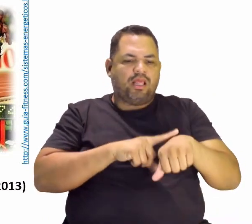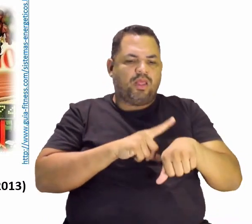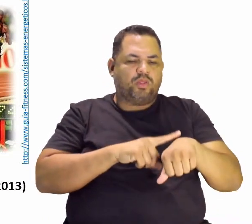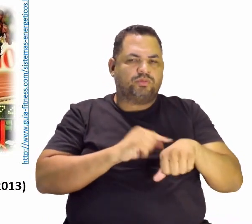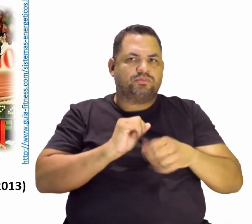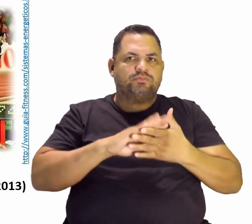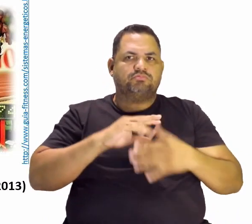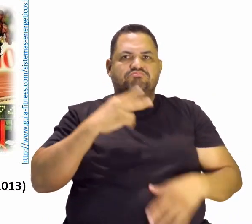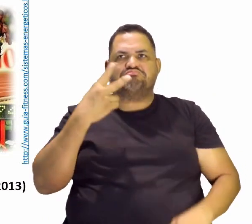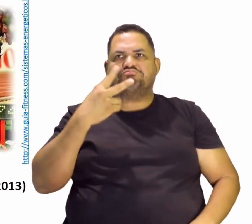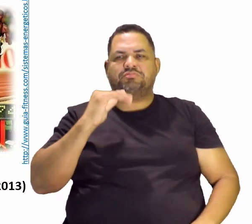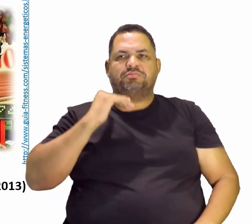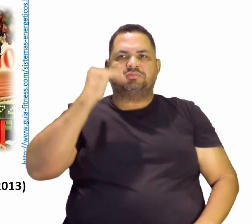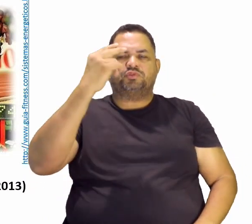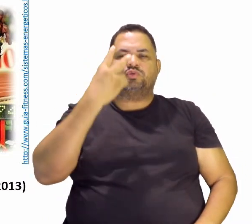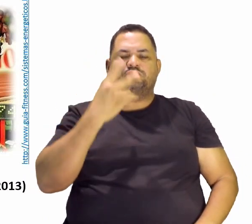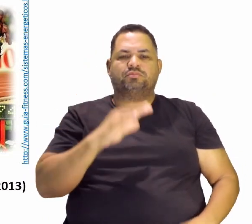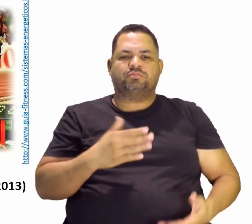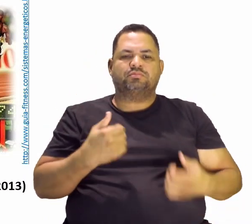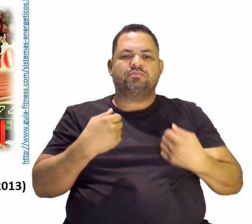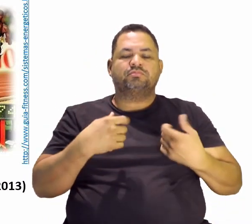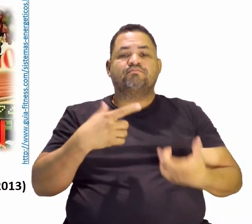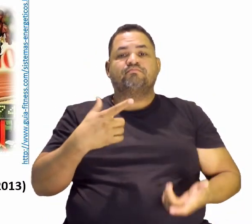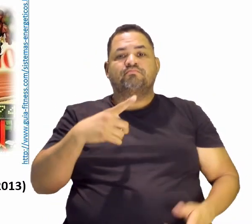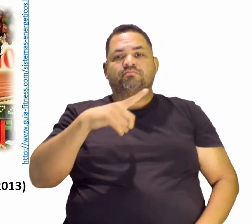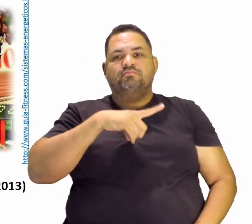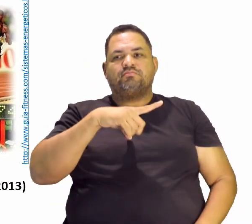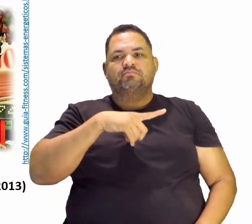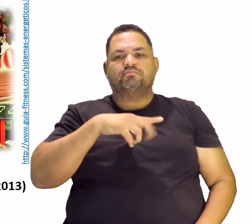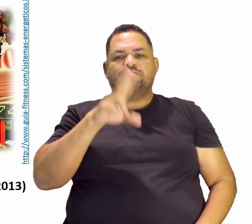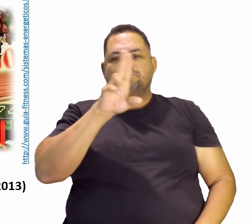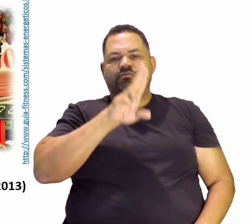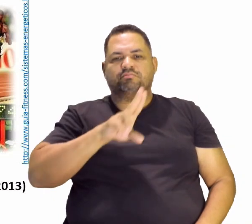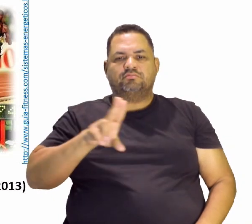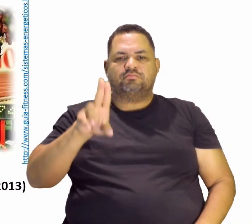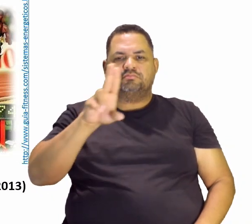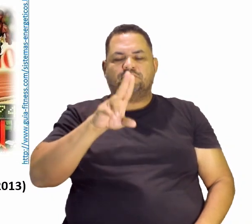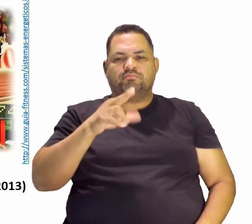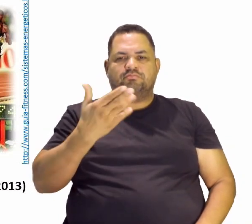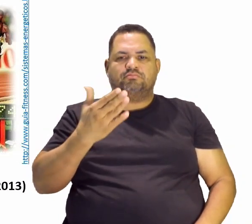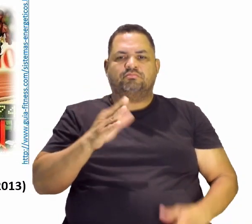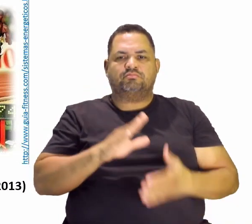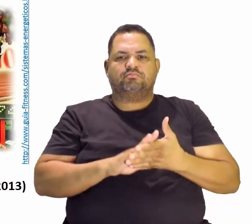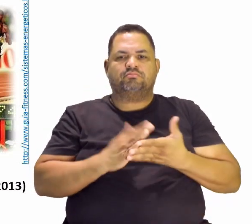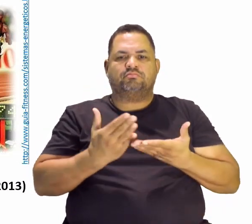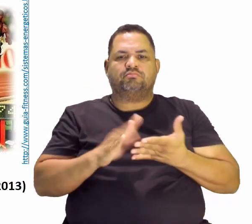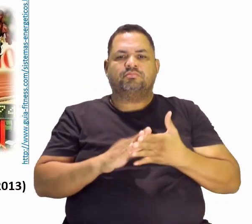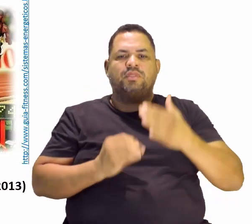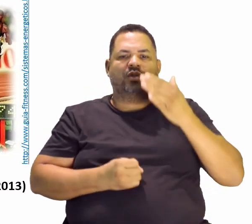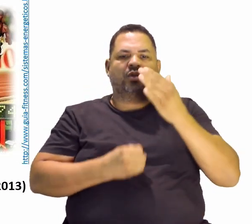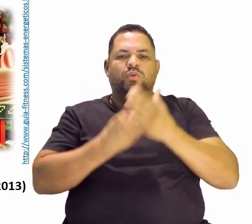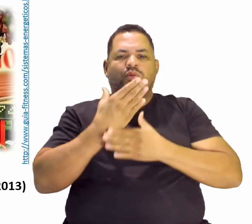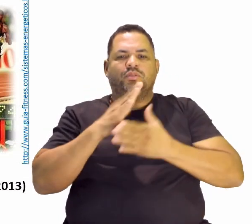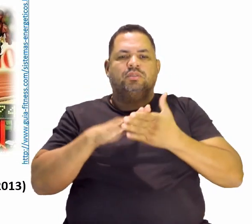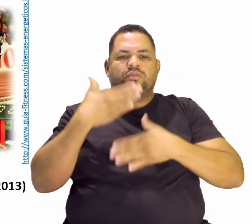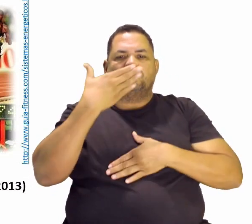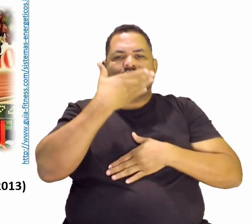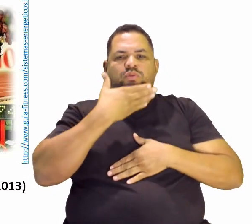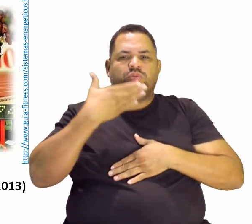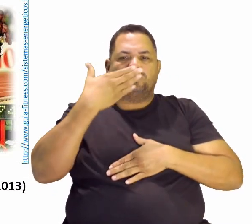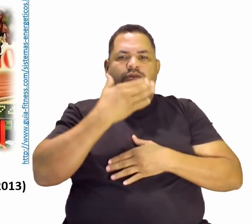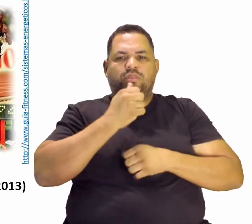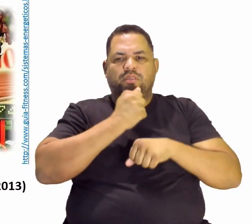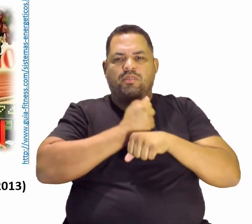2 minutos, você vai se utilizar aí dessa fonte de energia que é a glicose e o